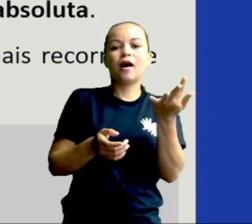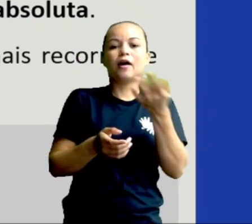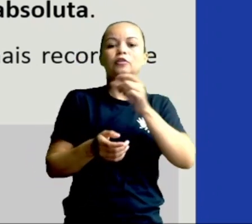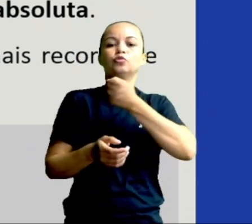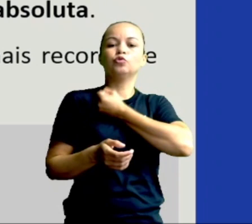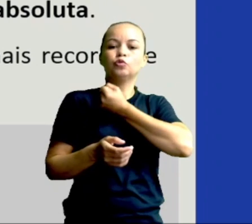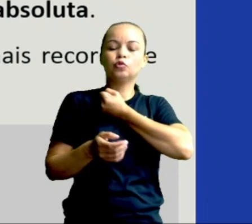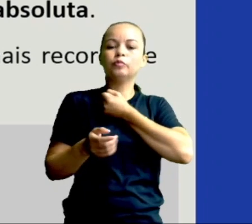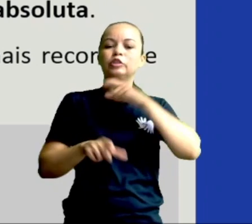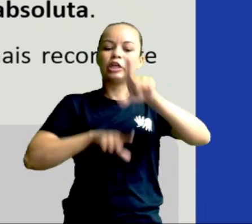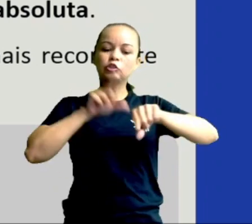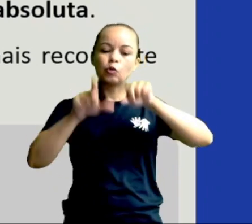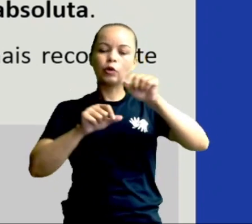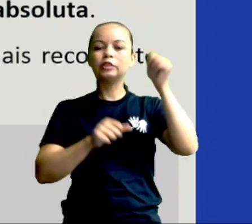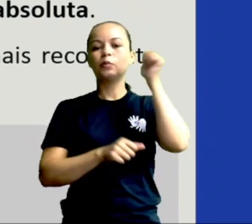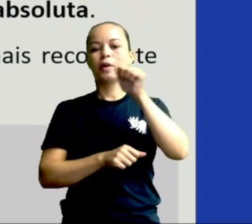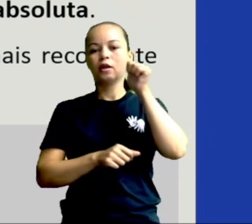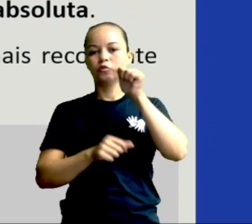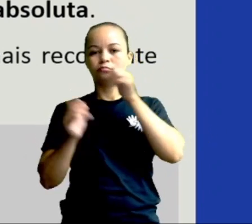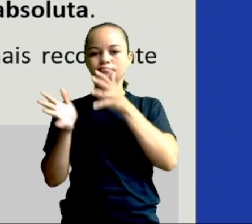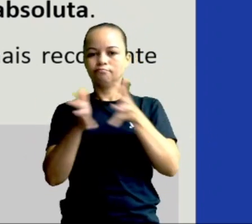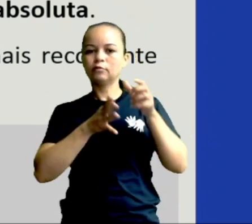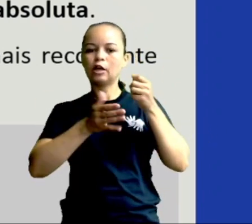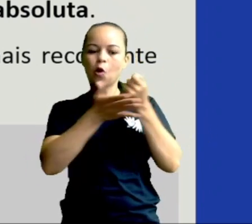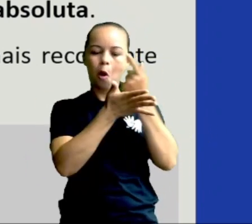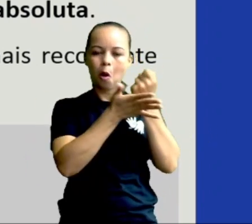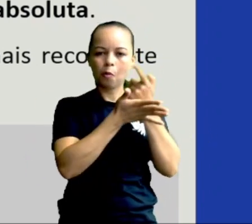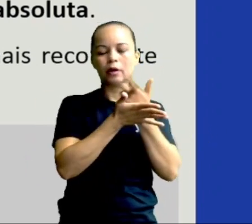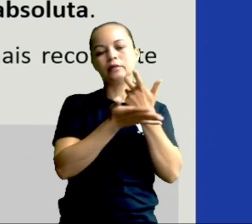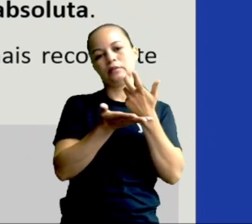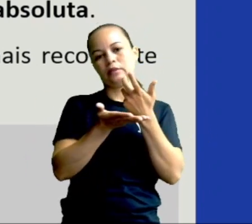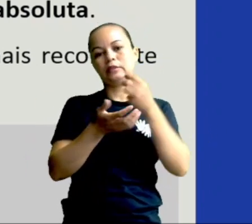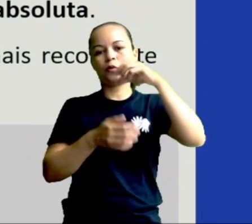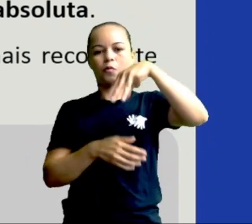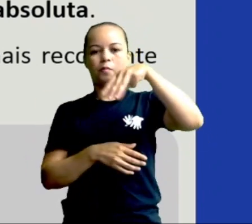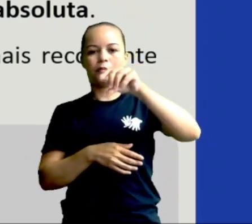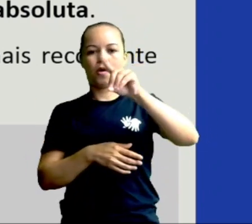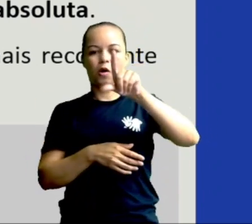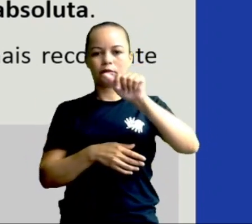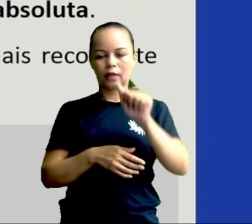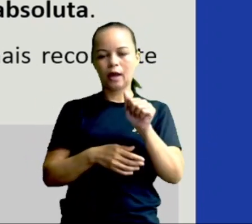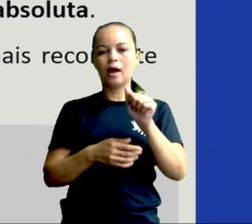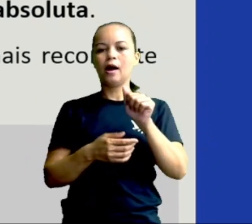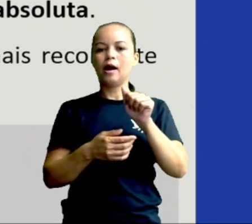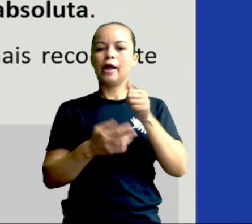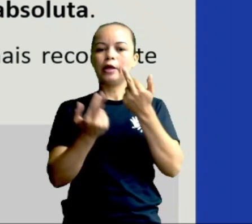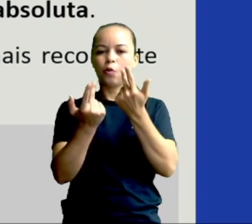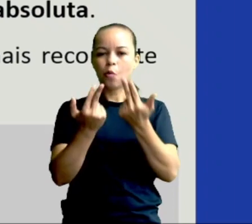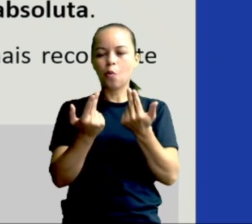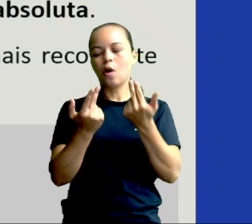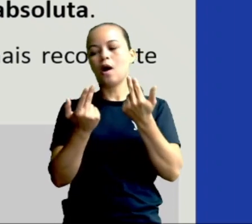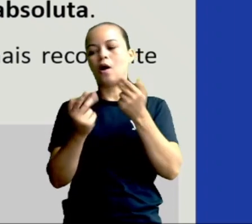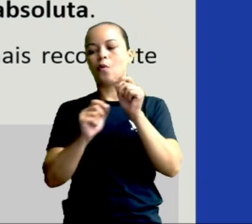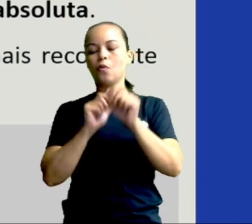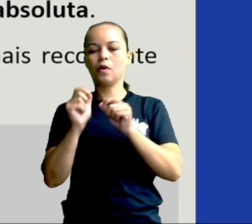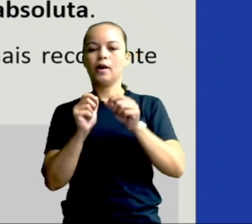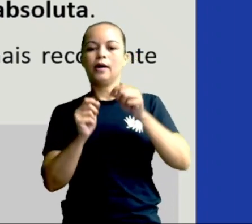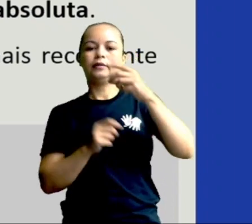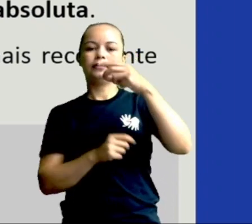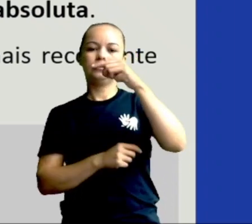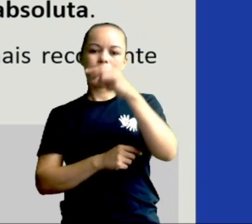dessa loja. Nesse caso, temos que moda é igual a 37. Então, para representar moda, MO igual